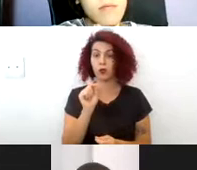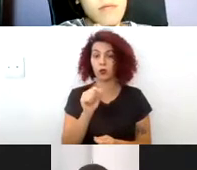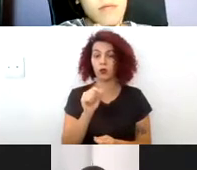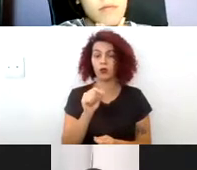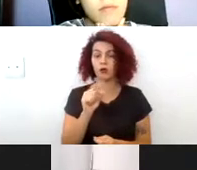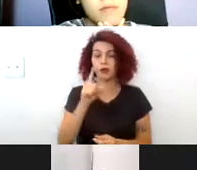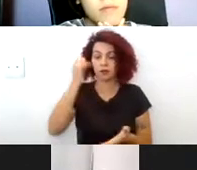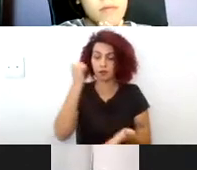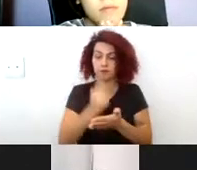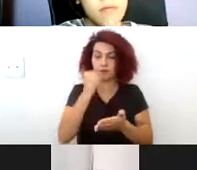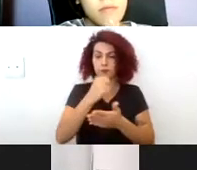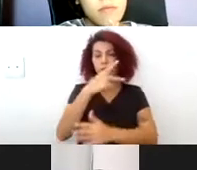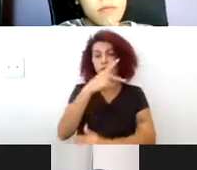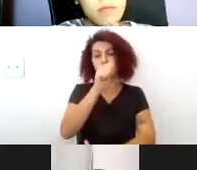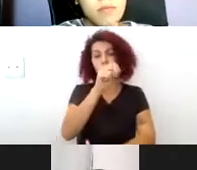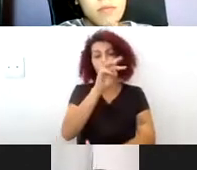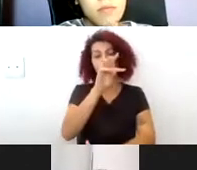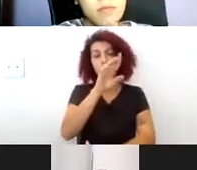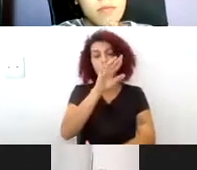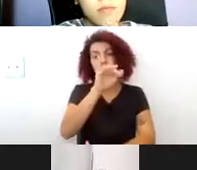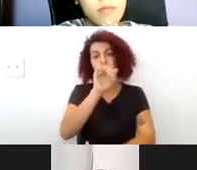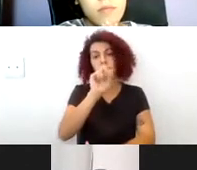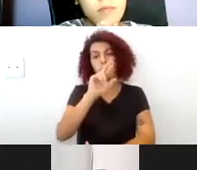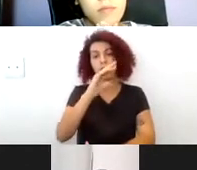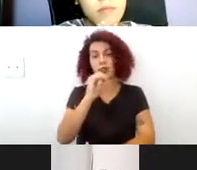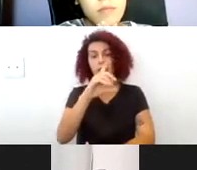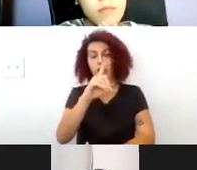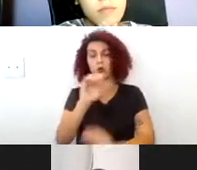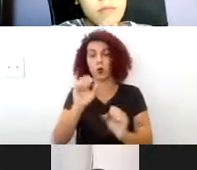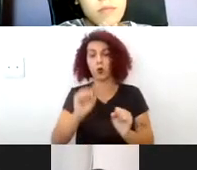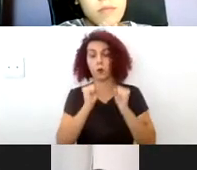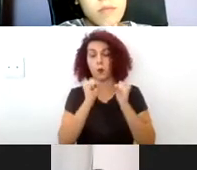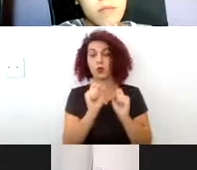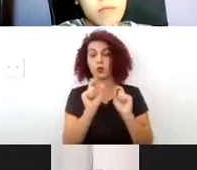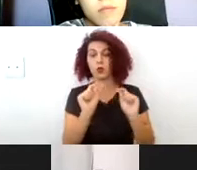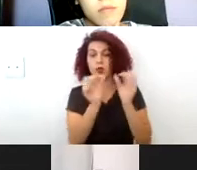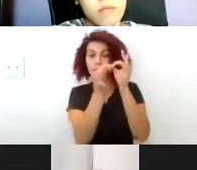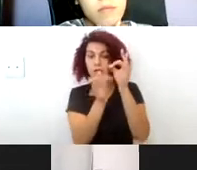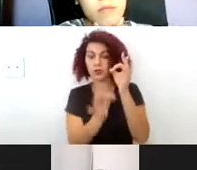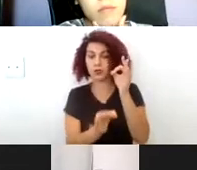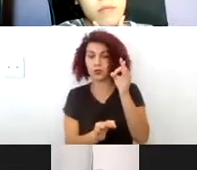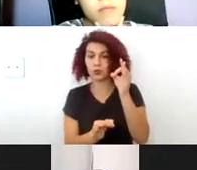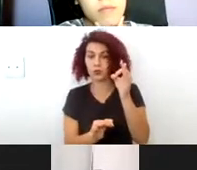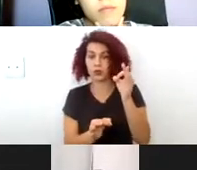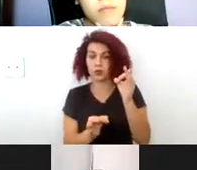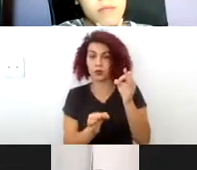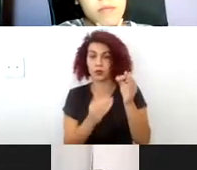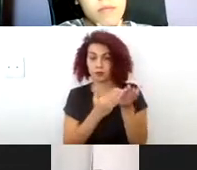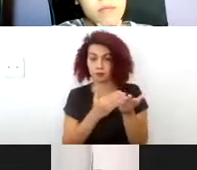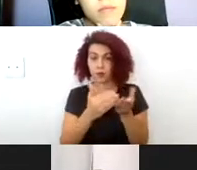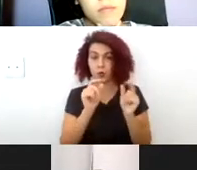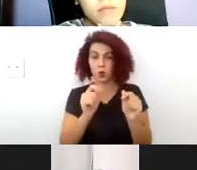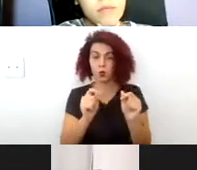o patriarcado na operação de um poder estrutural que parte de uma força masculina